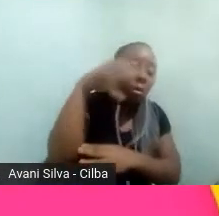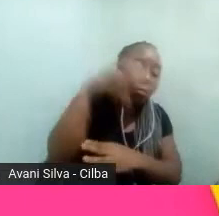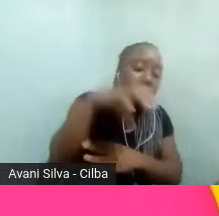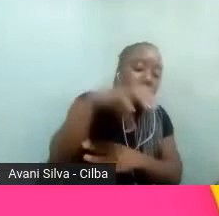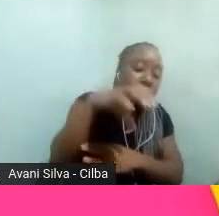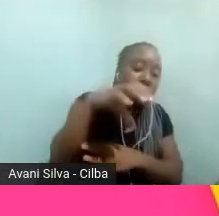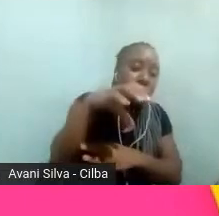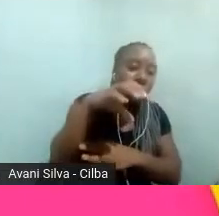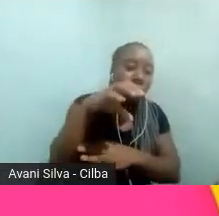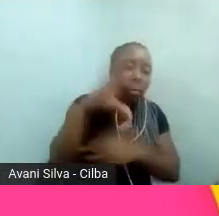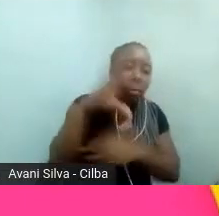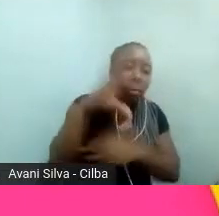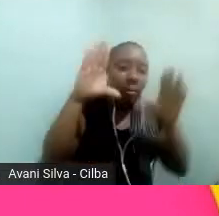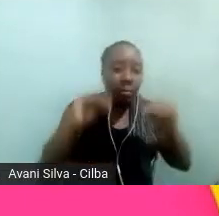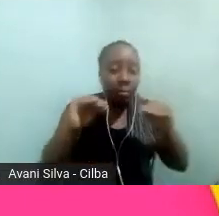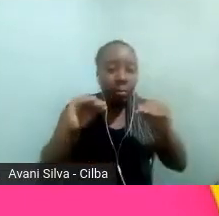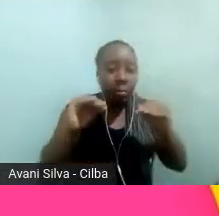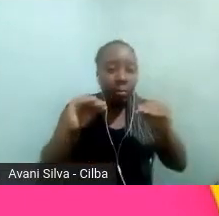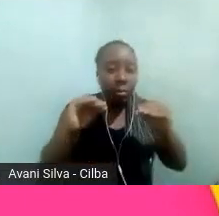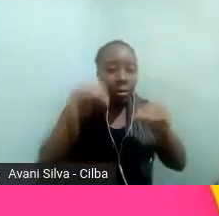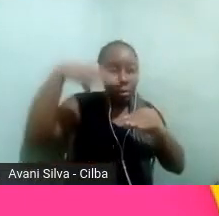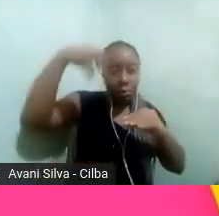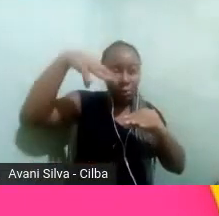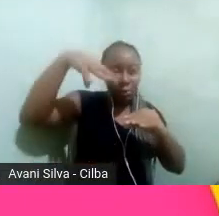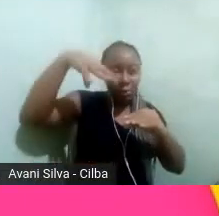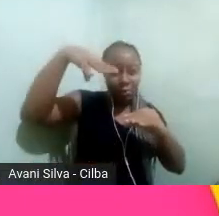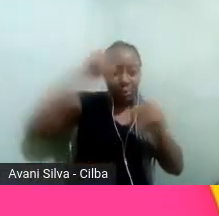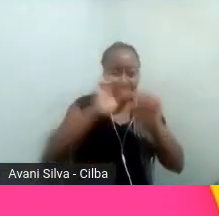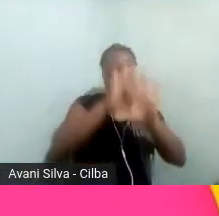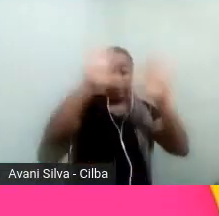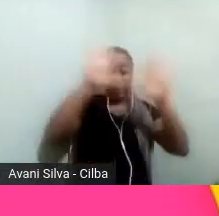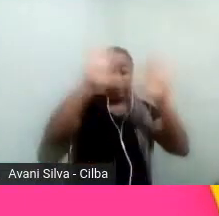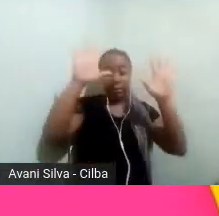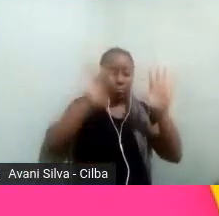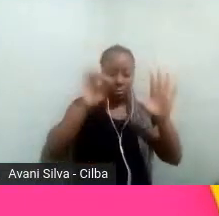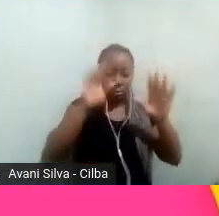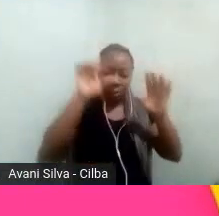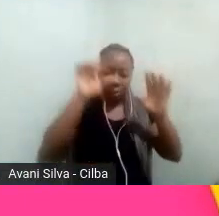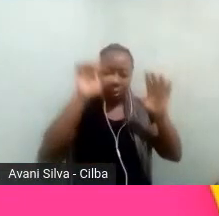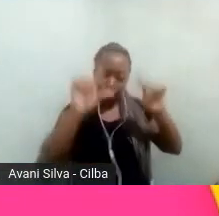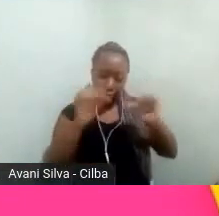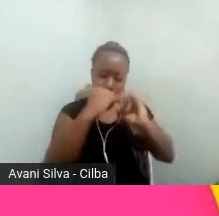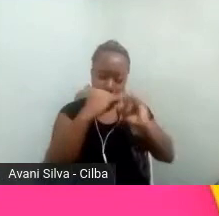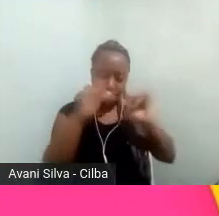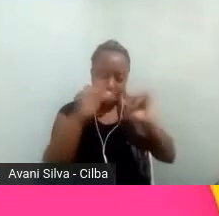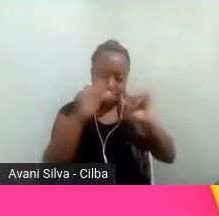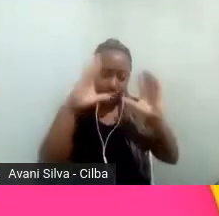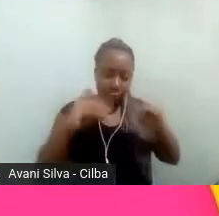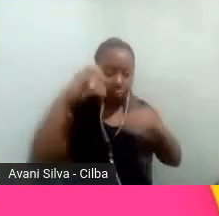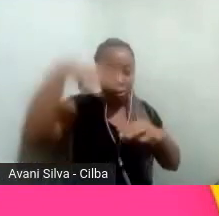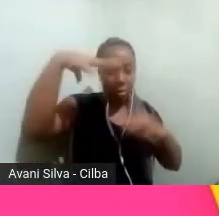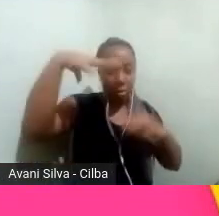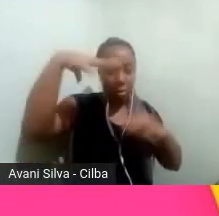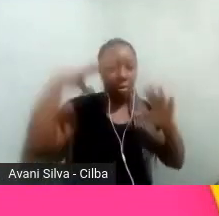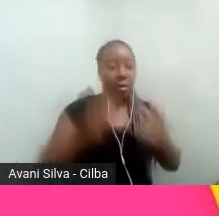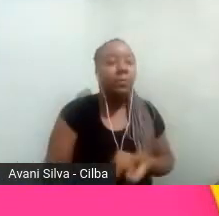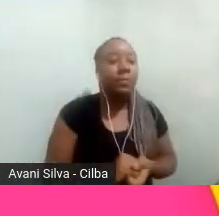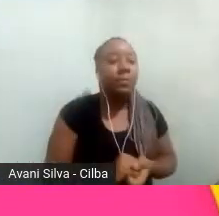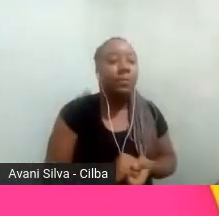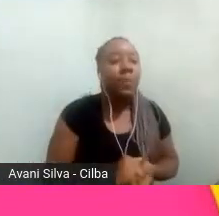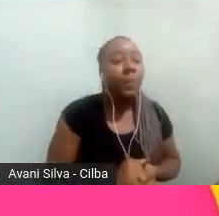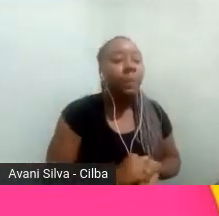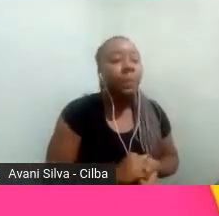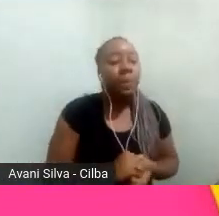luz. Não cortou tanta luz, mas diminuiu. Vai ficar assim.